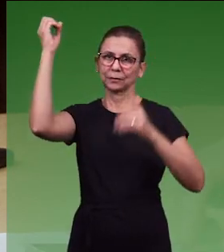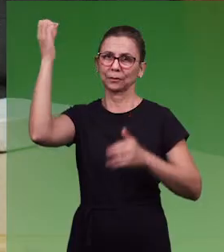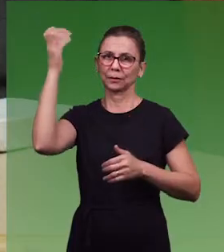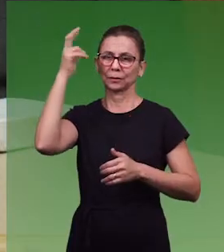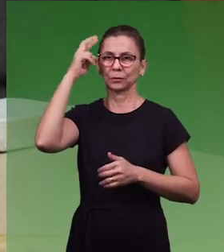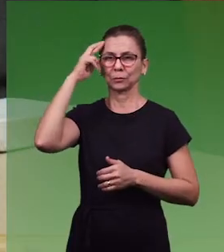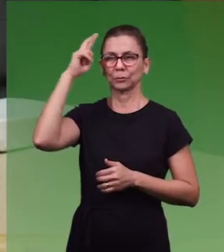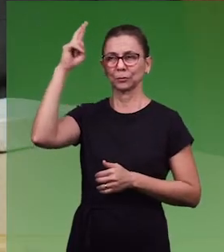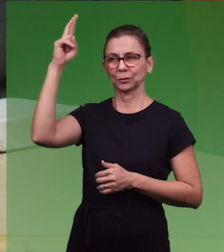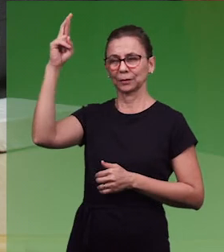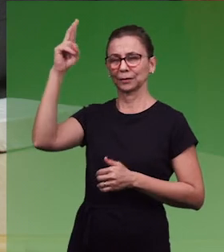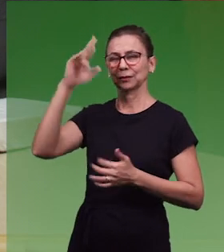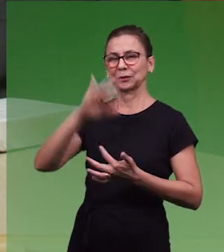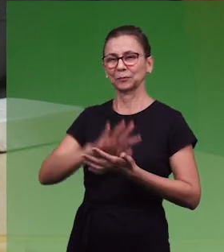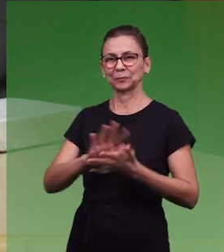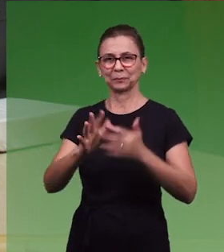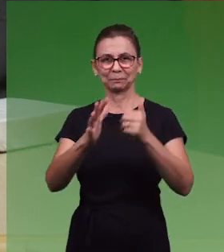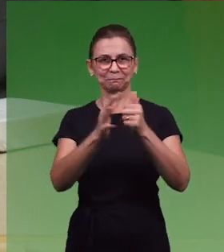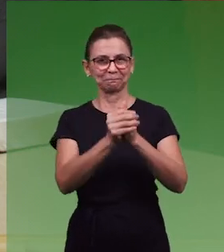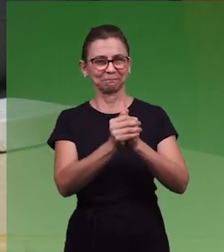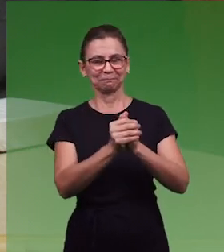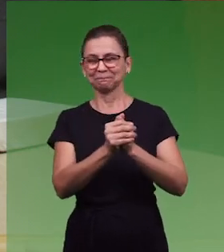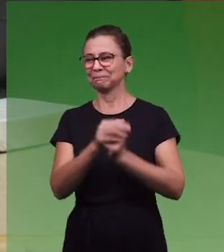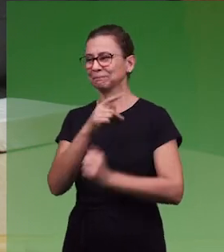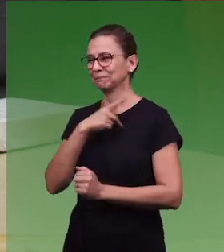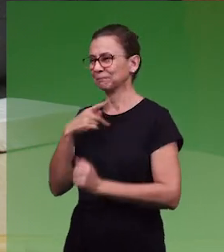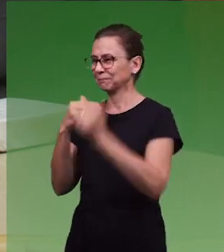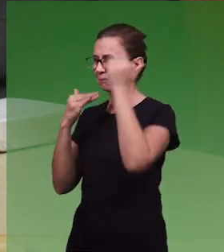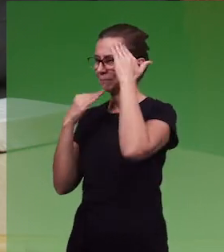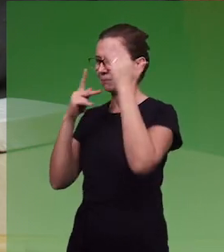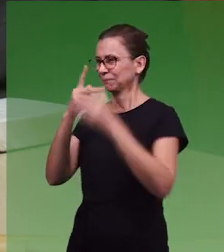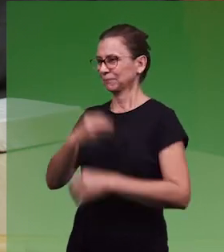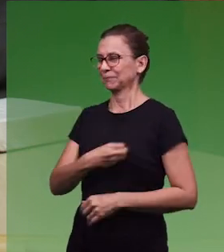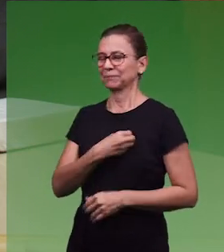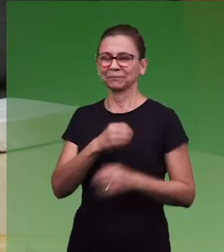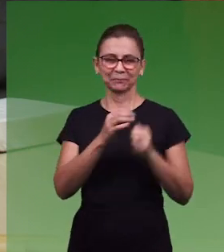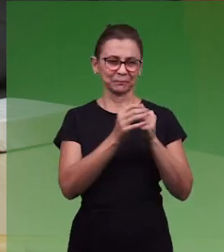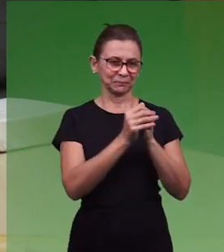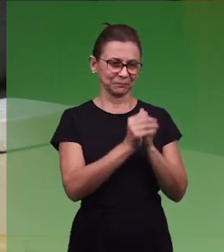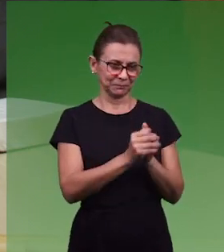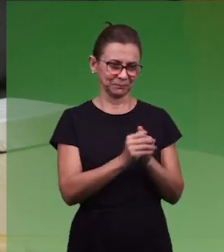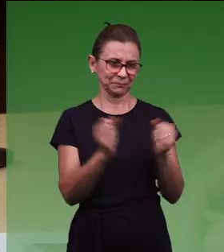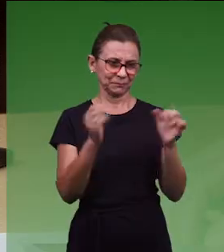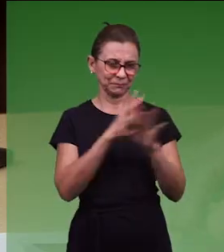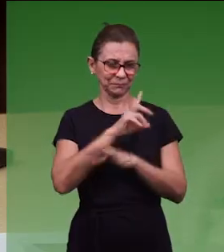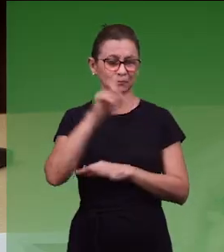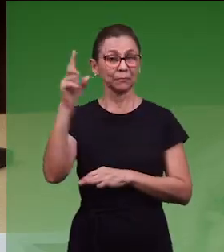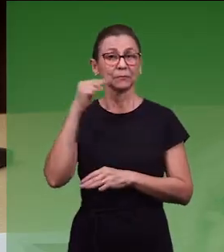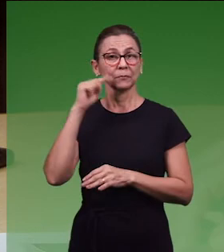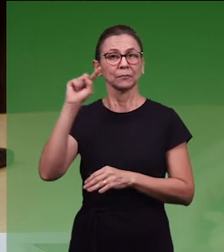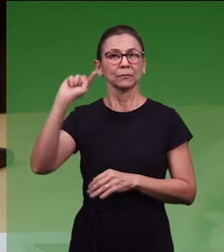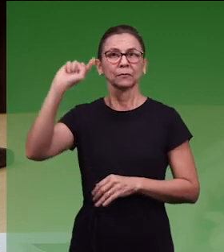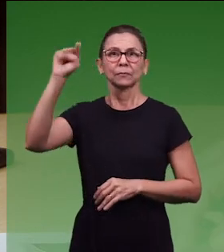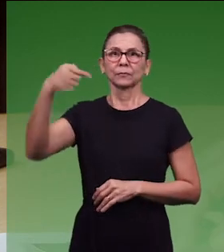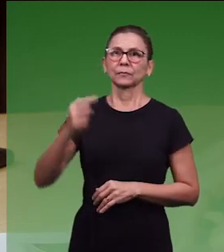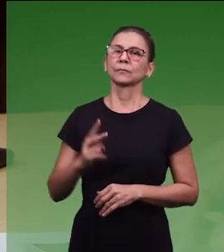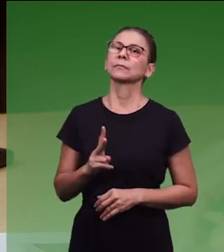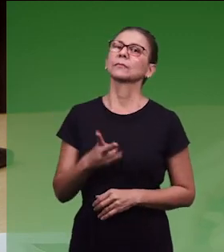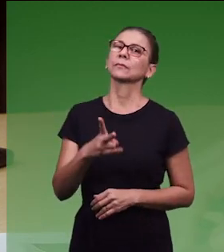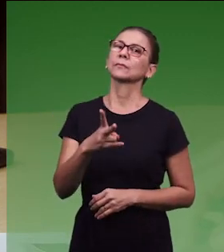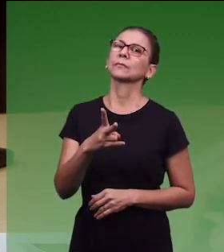E buscar a revelação. Amém. Pastor Antônio Carlos, obrigado pela sua presença Amém. Aqui conosco. Glória a Deus. Na semana que vem